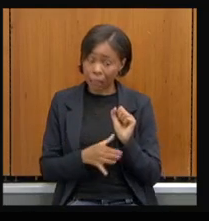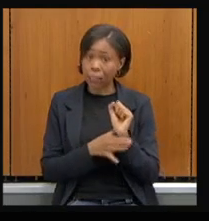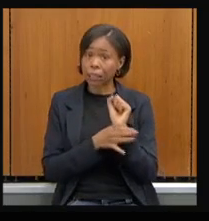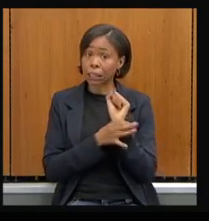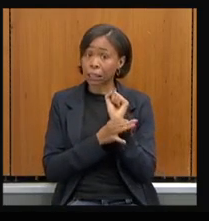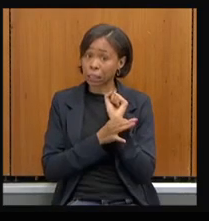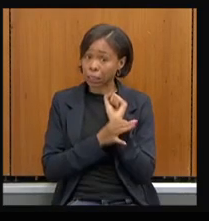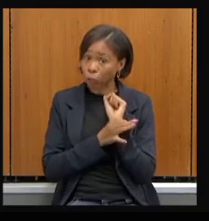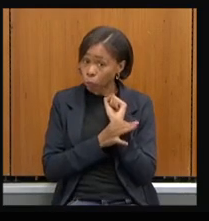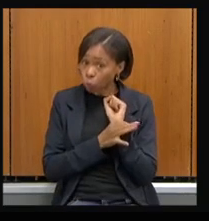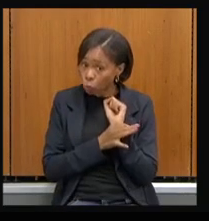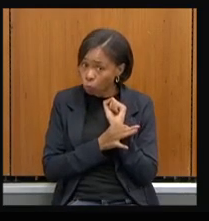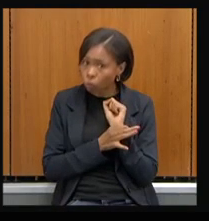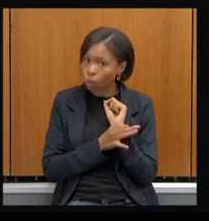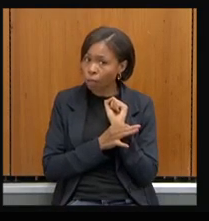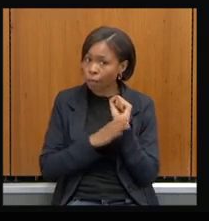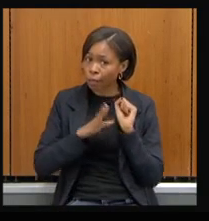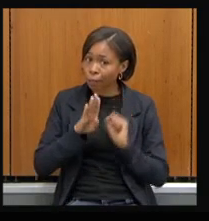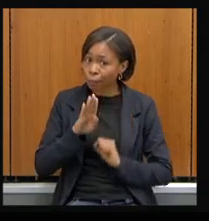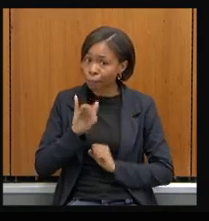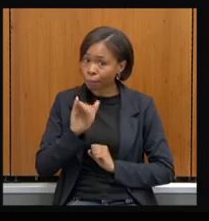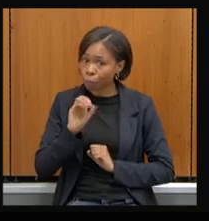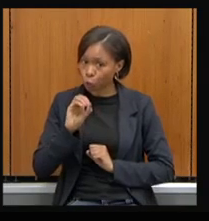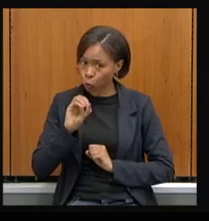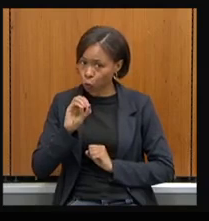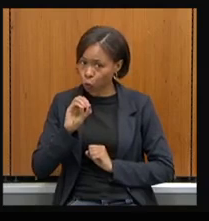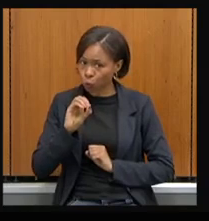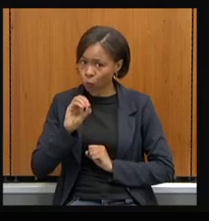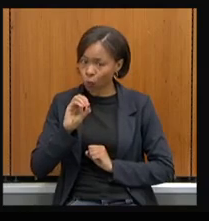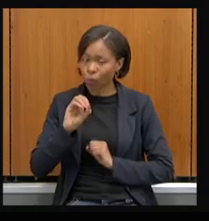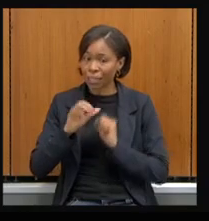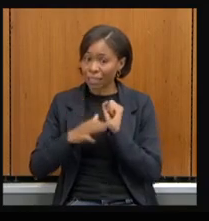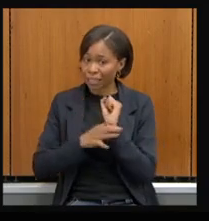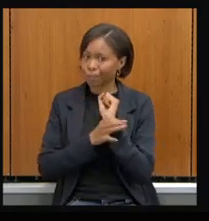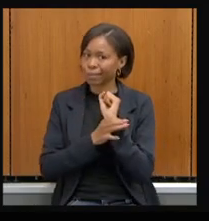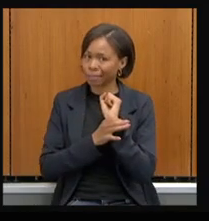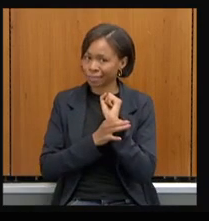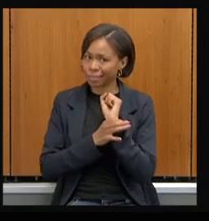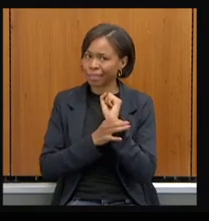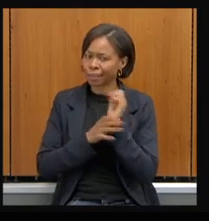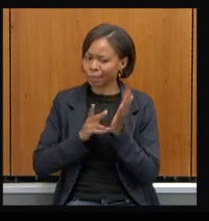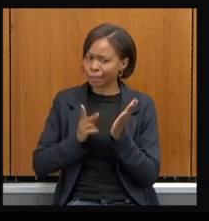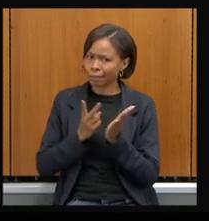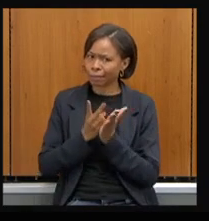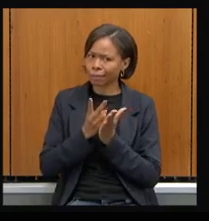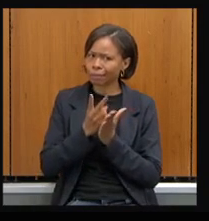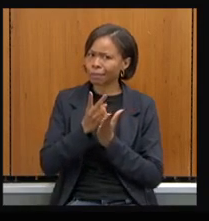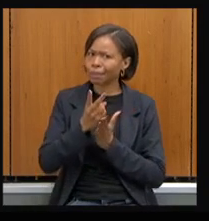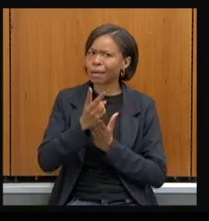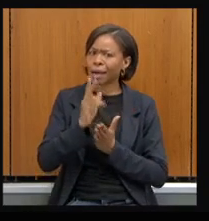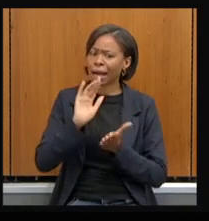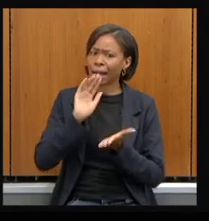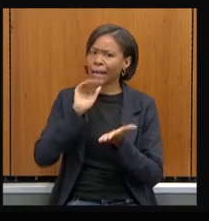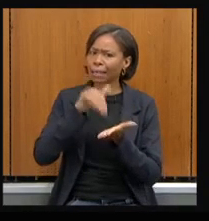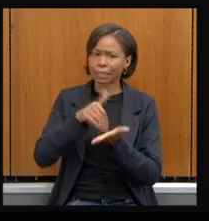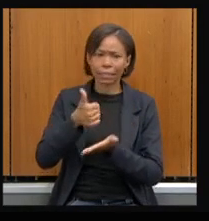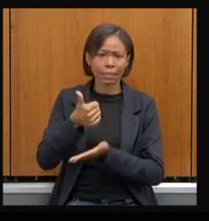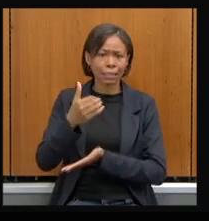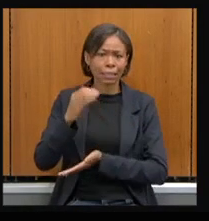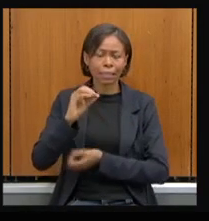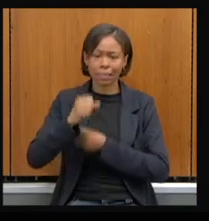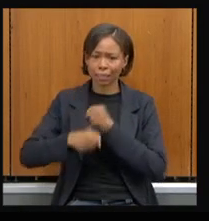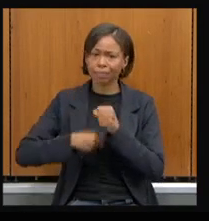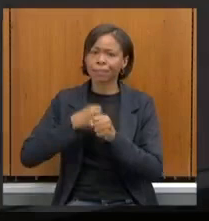tendência não para hoje, deputado Mauro Tramonte, mas para os próximos 10 anos. Nós teremos